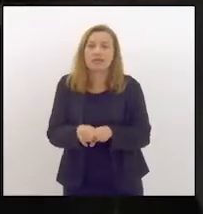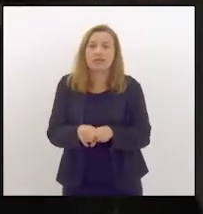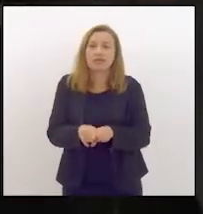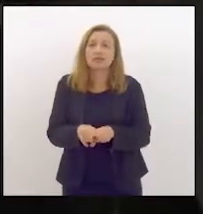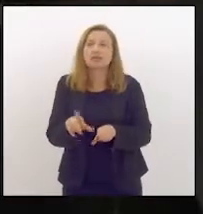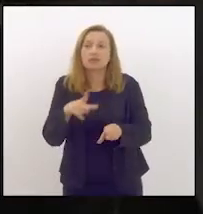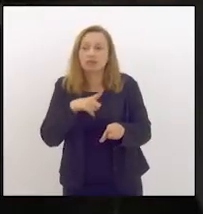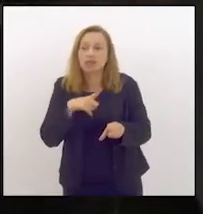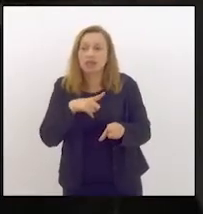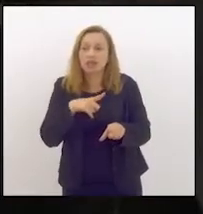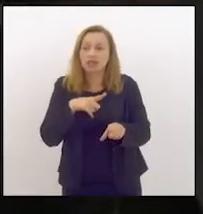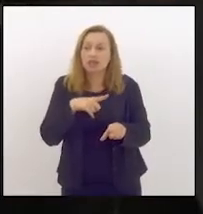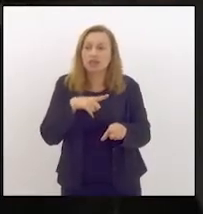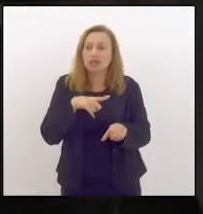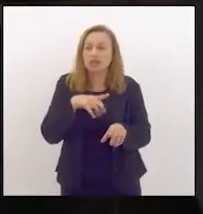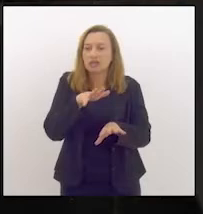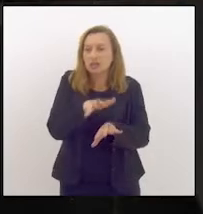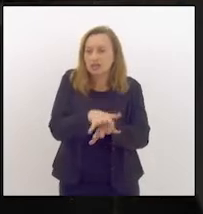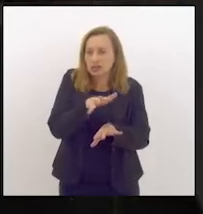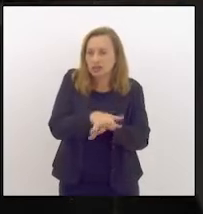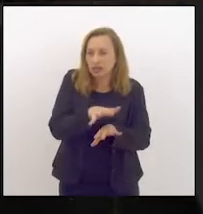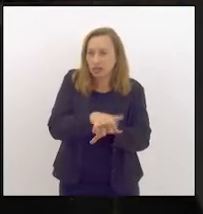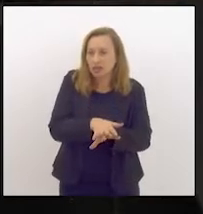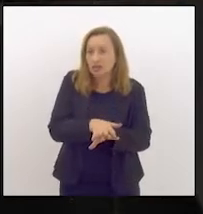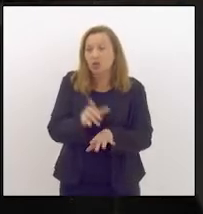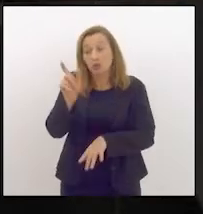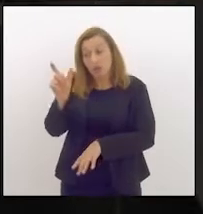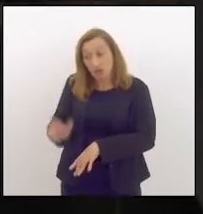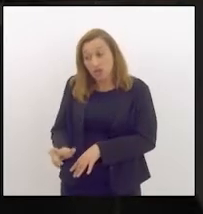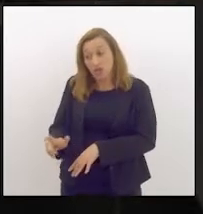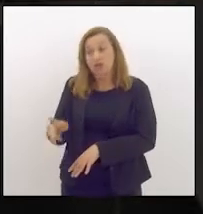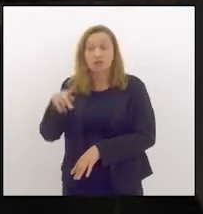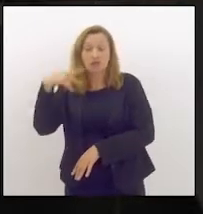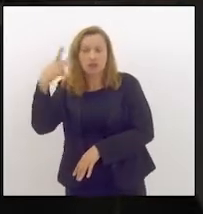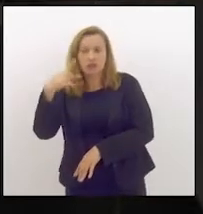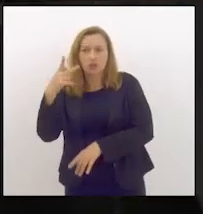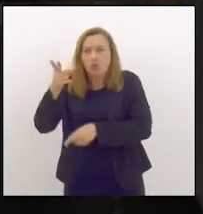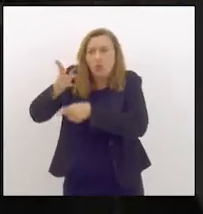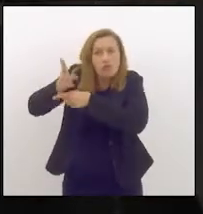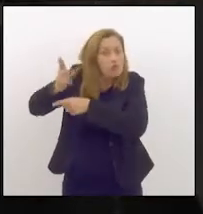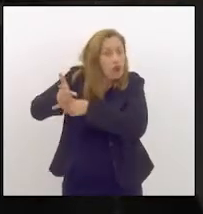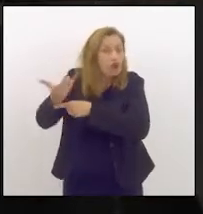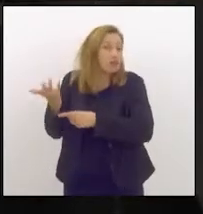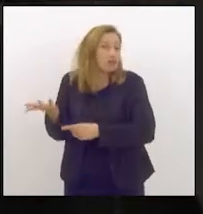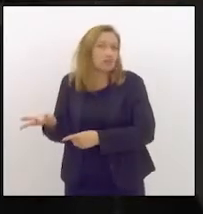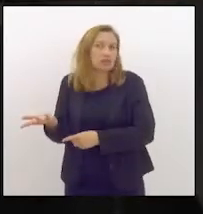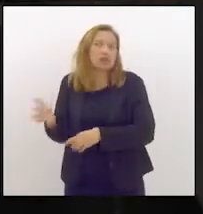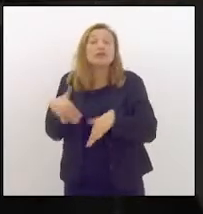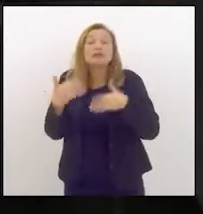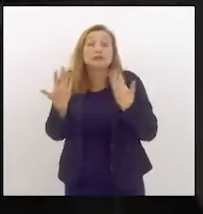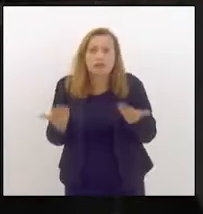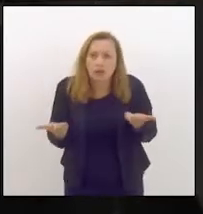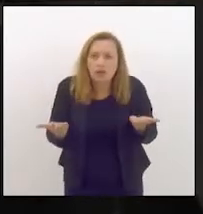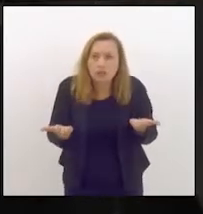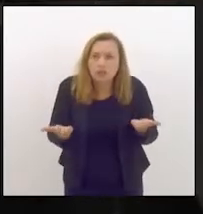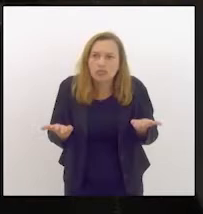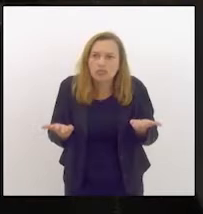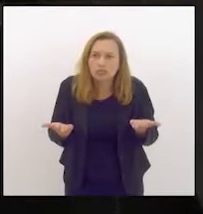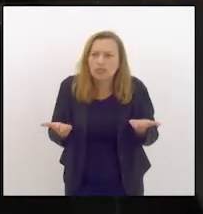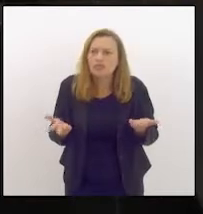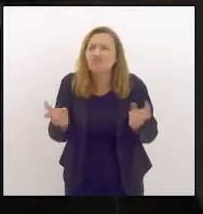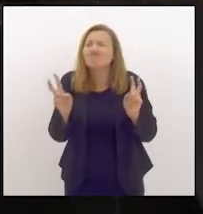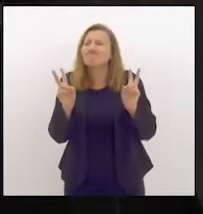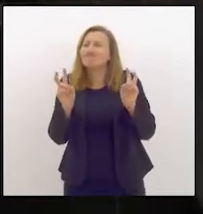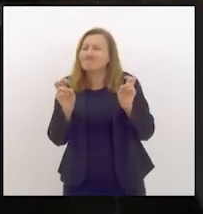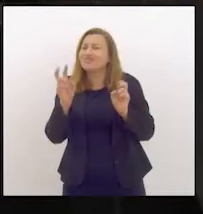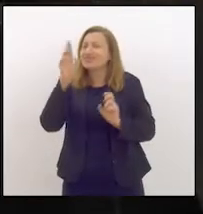as relações sexuais que Manteve com esse Vereador filmadas então a uma